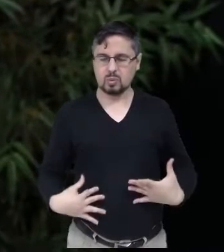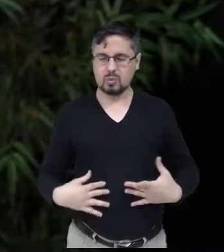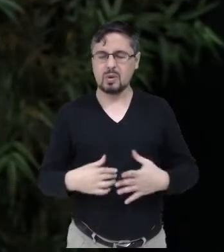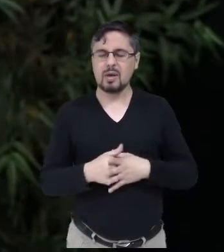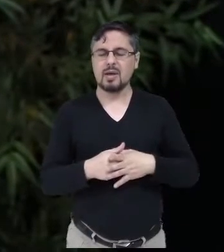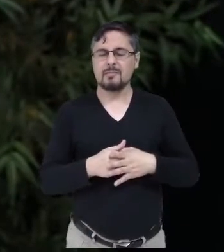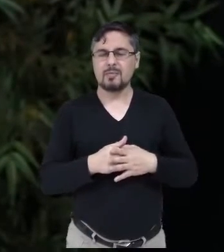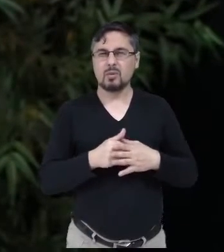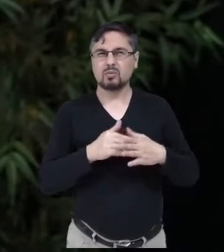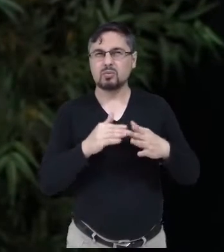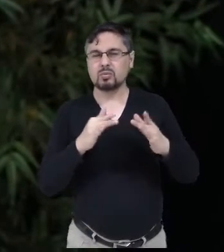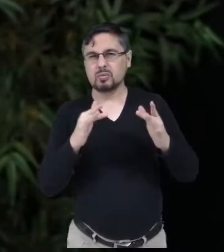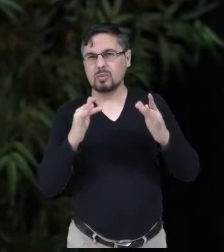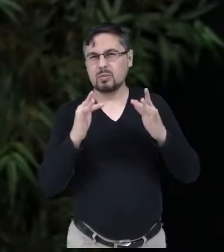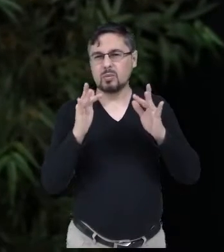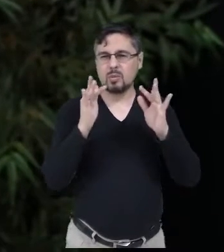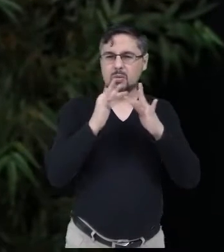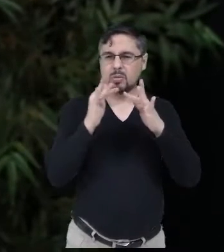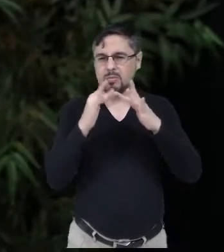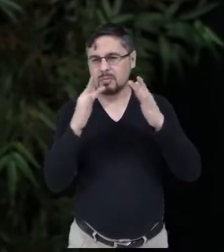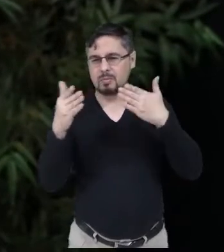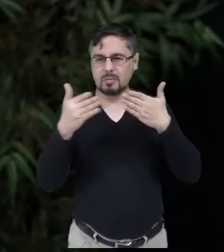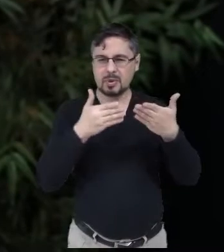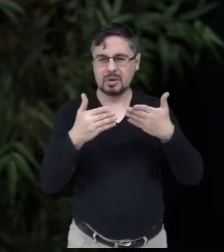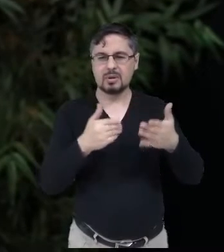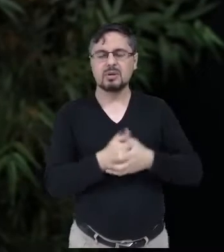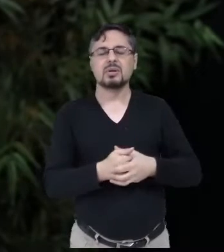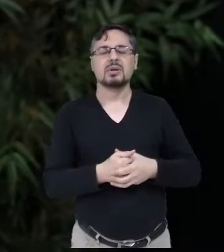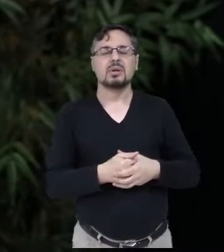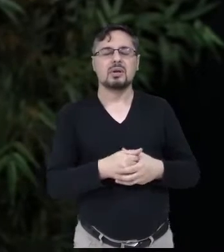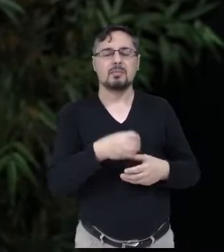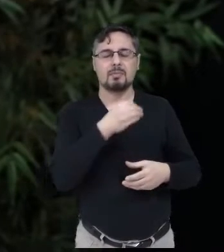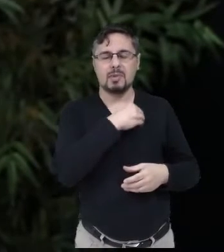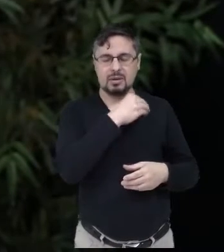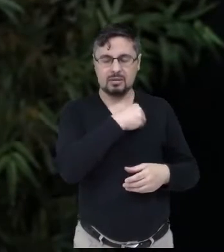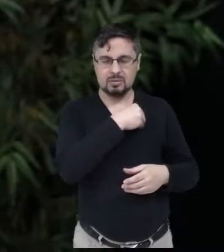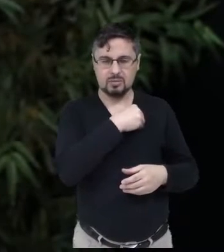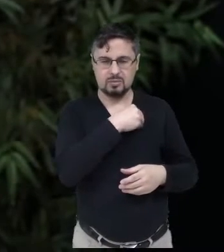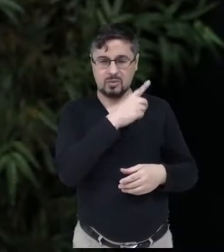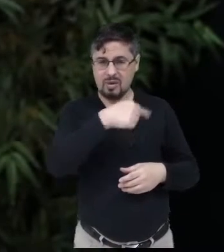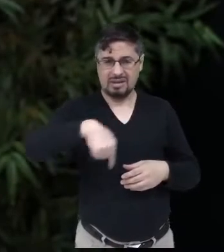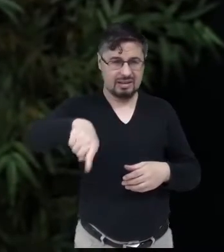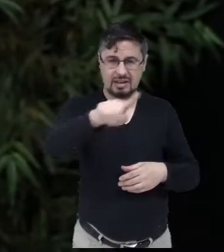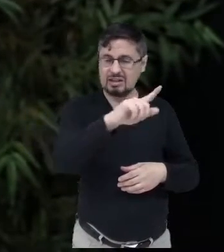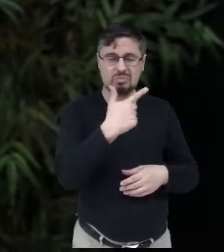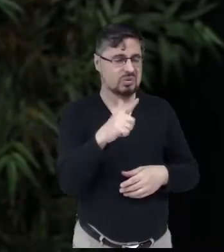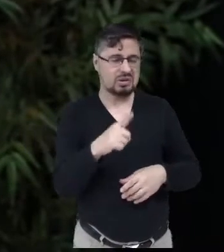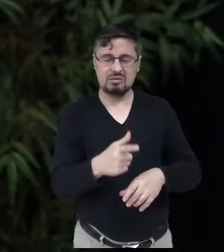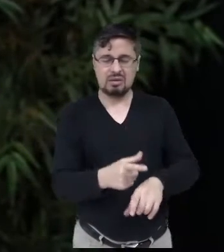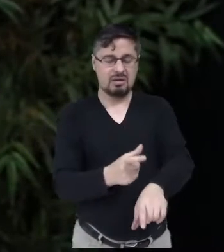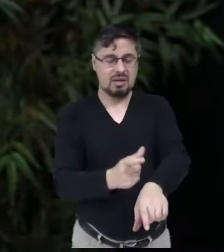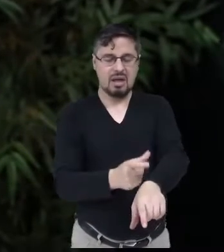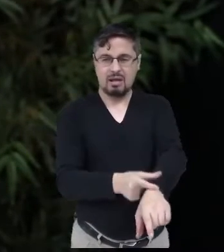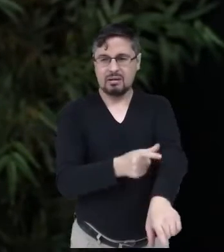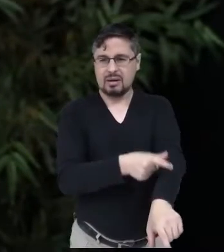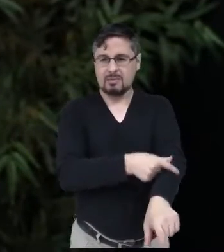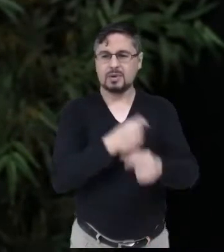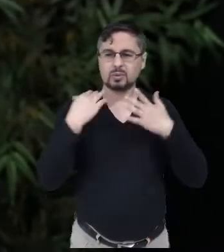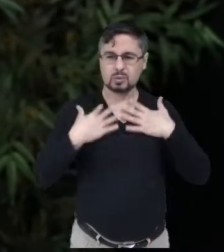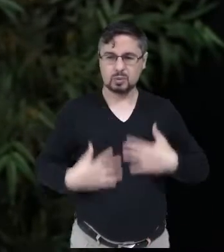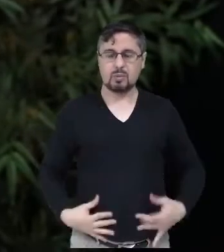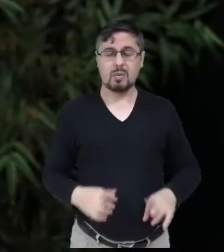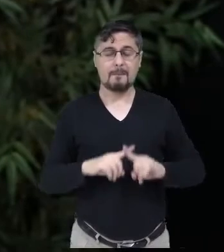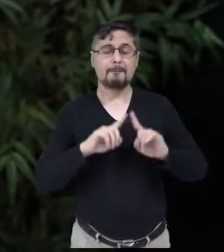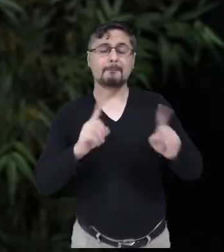antítipo do pecado. Quando ninguém nesta sala, de fato, pode ter a lepra física, mas muitas vezes nós estamos